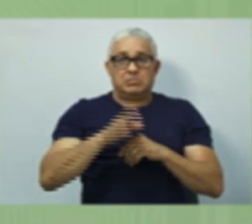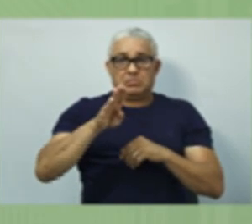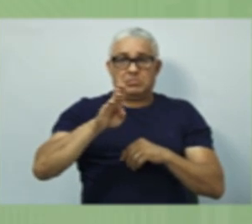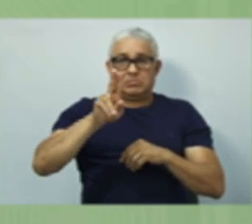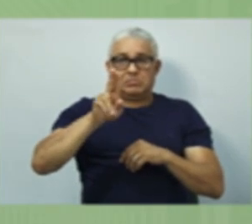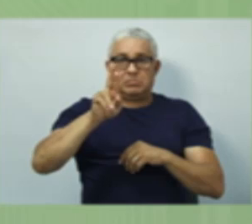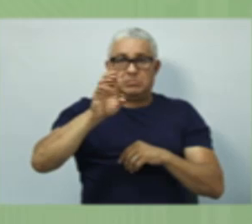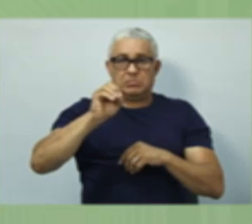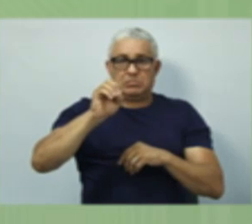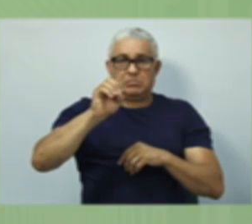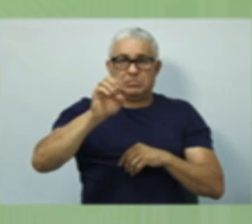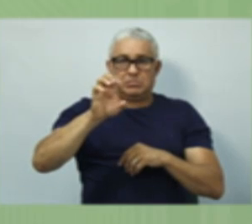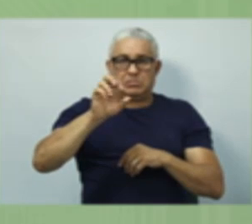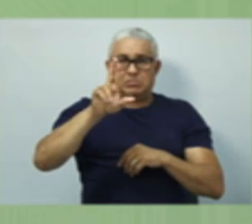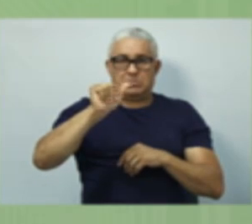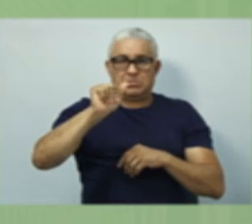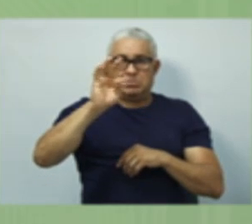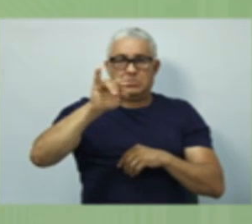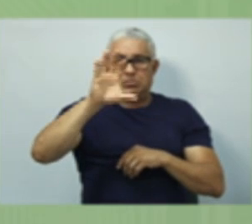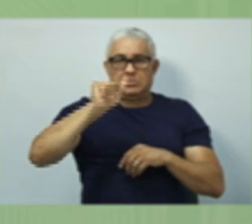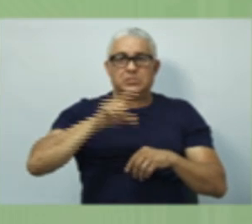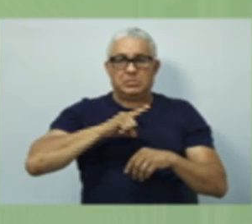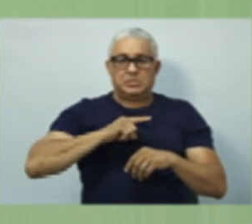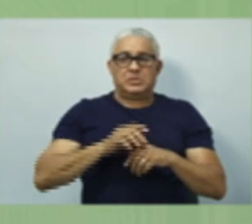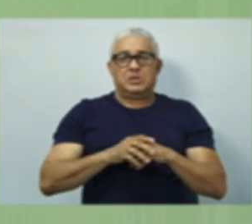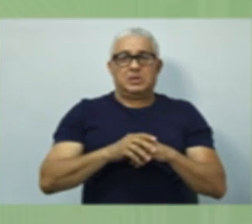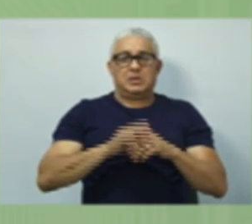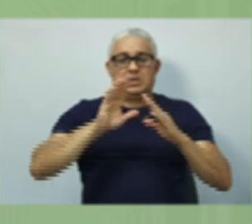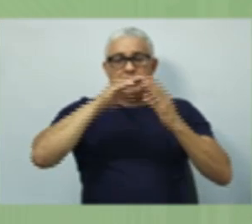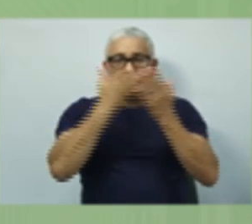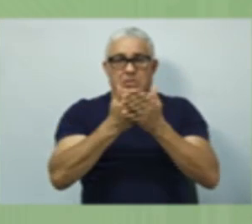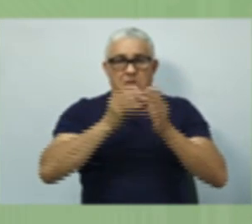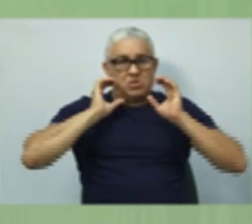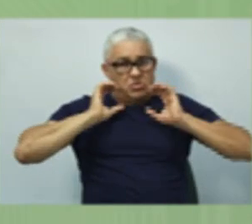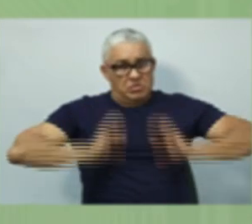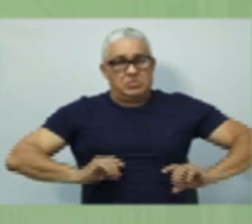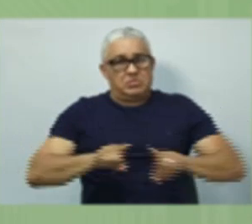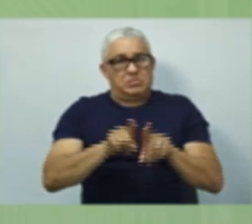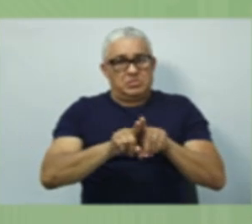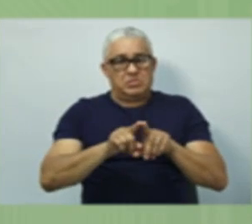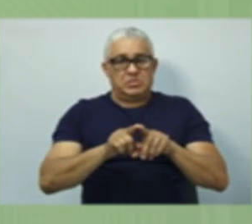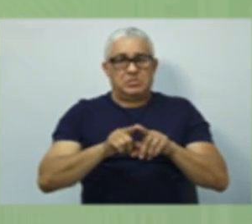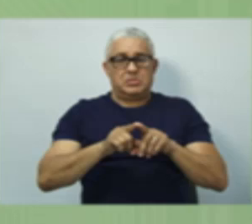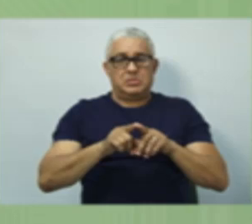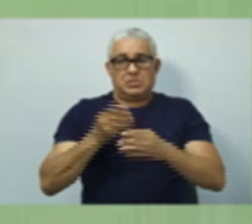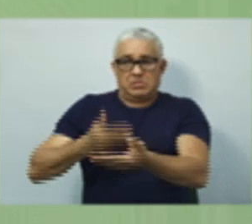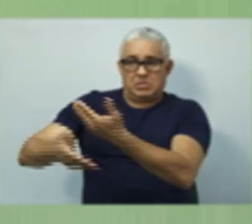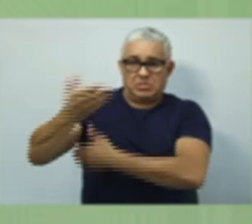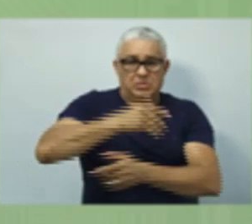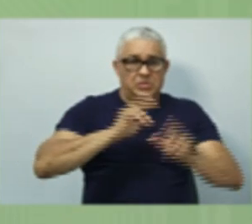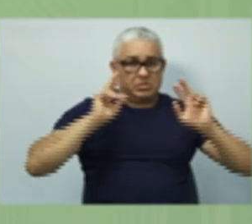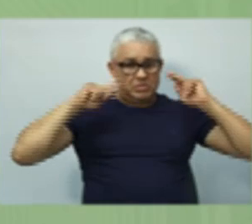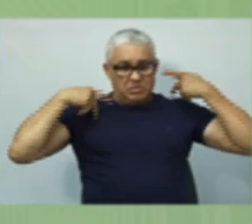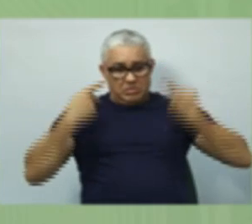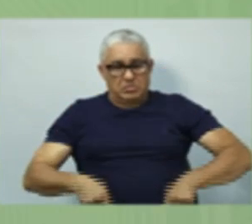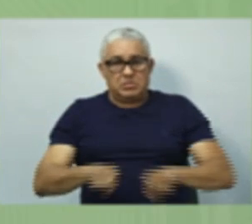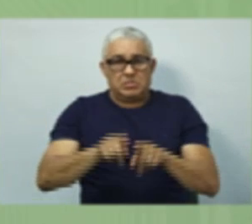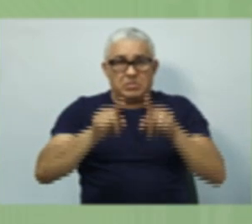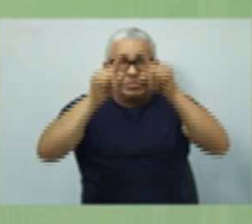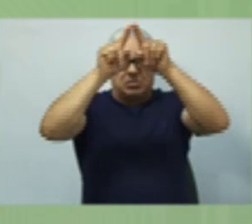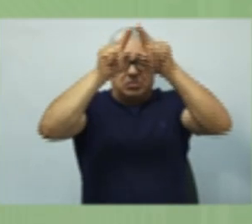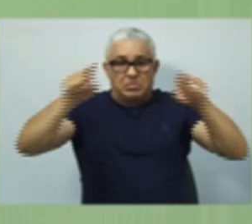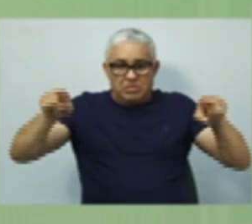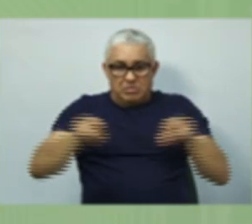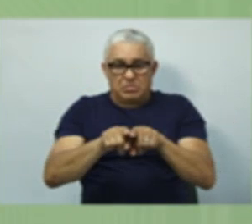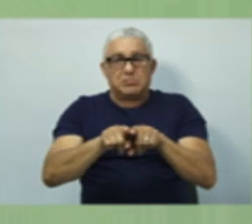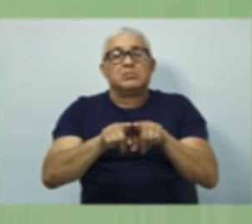as escolas comportamentais, que está englobada desde a teoria das relações humanas, da pirâmide de